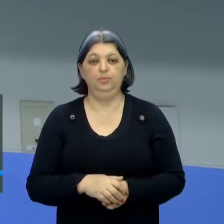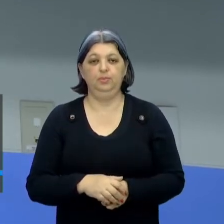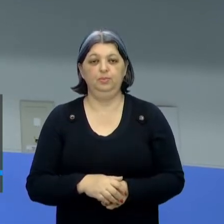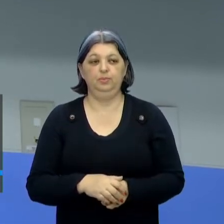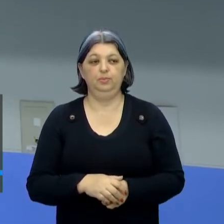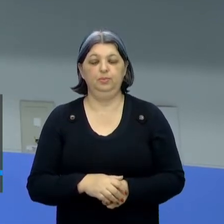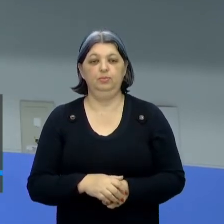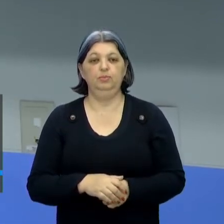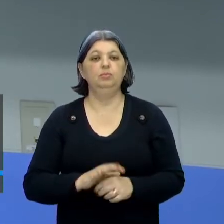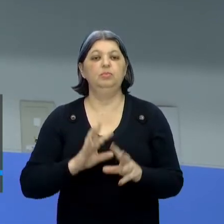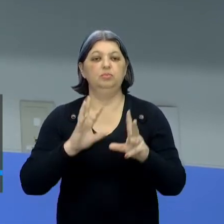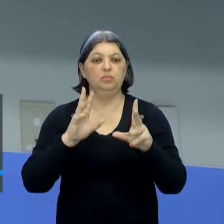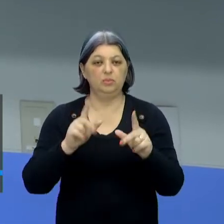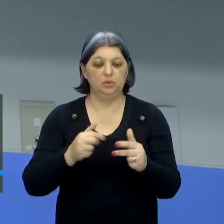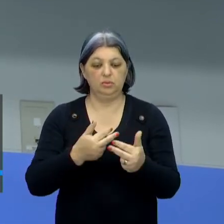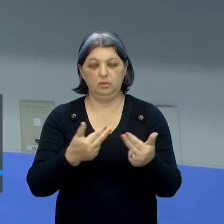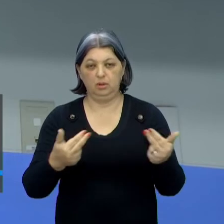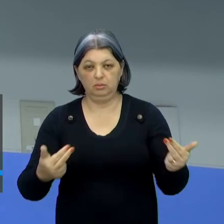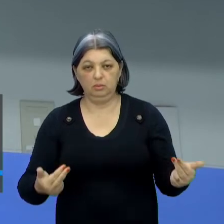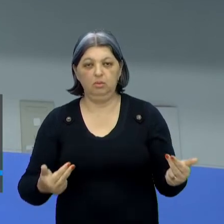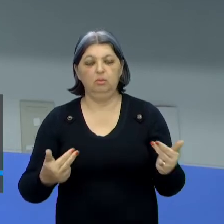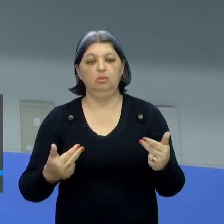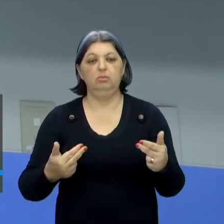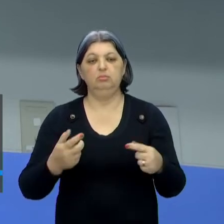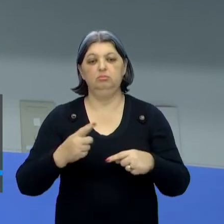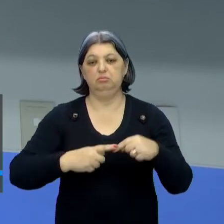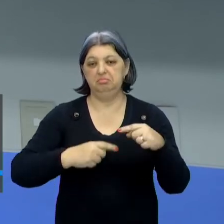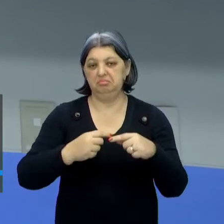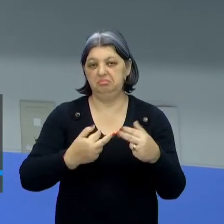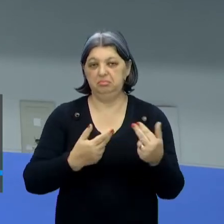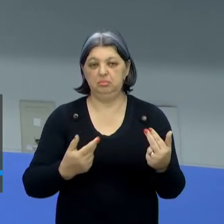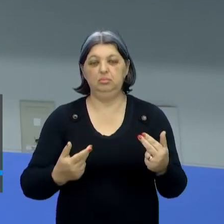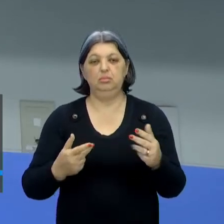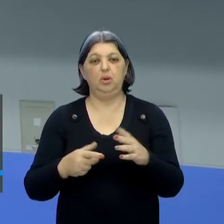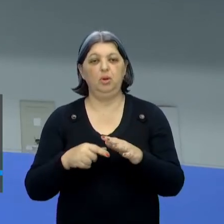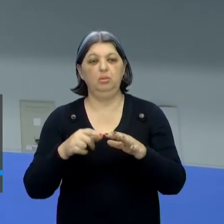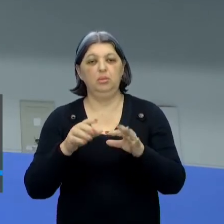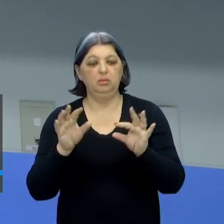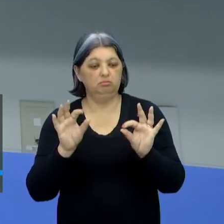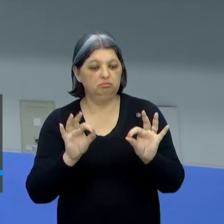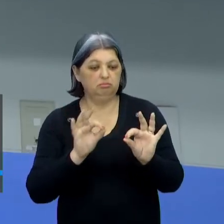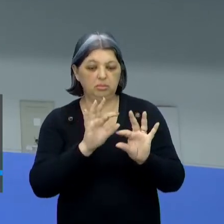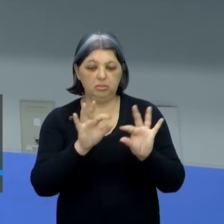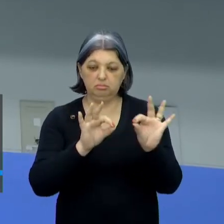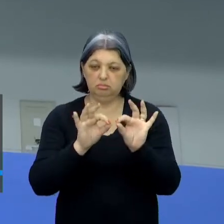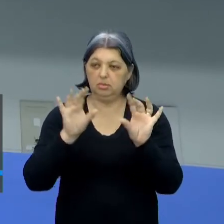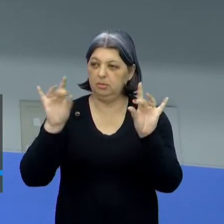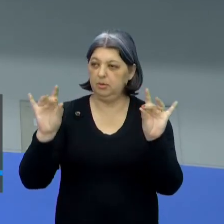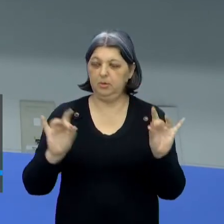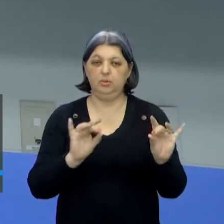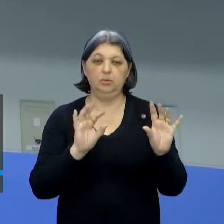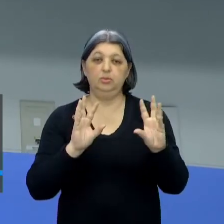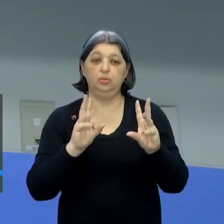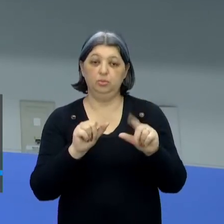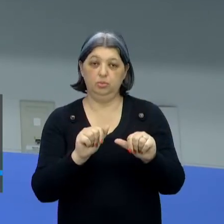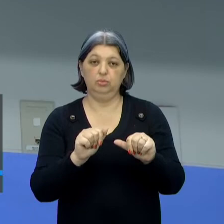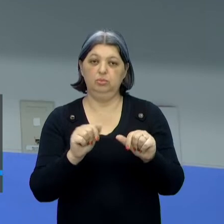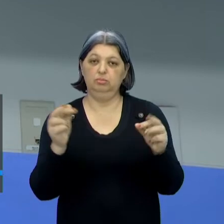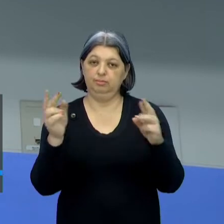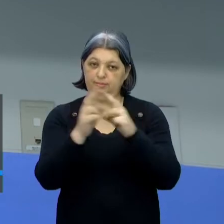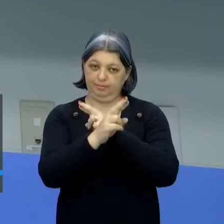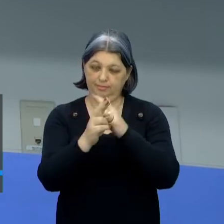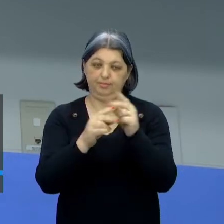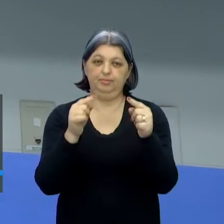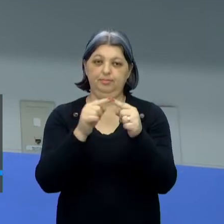os adereços, os enfeites, estão ali todos os aspectos relacionados